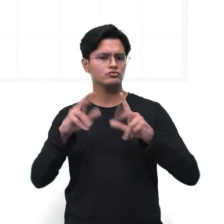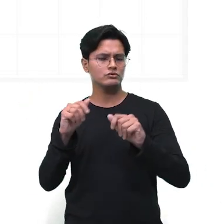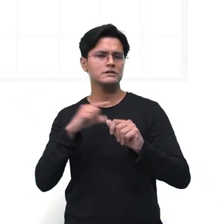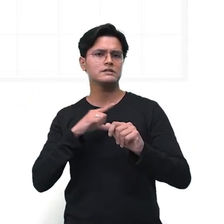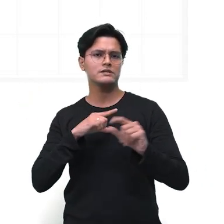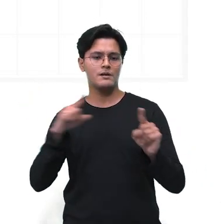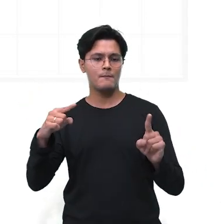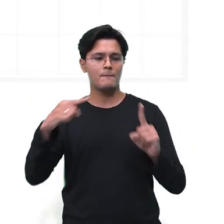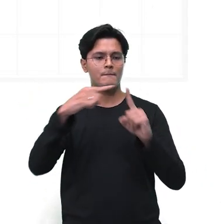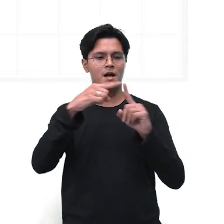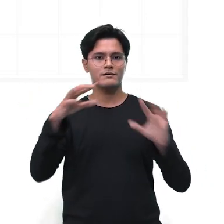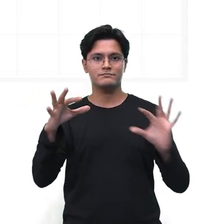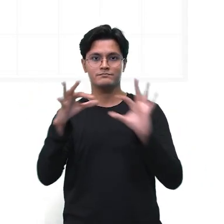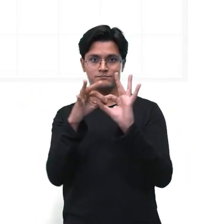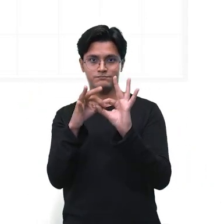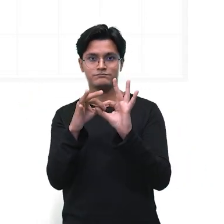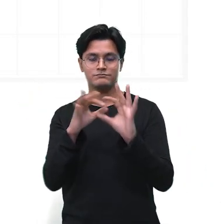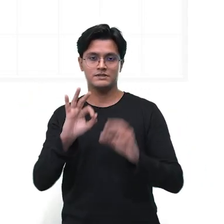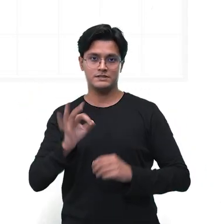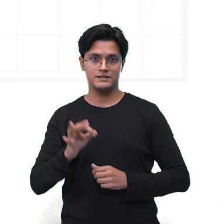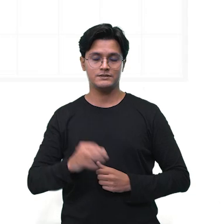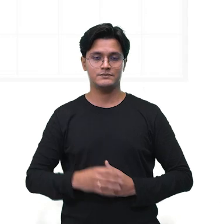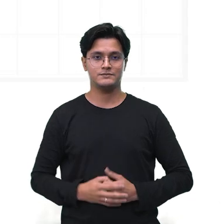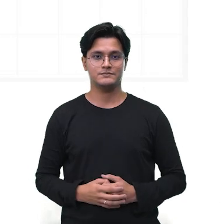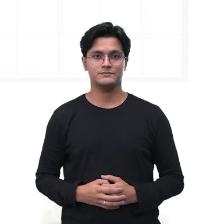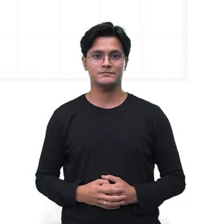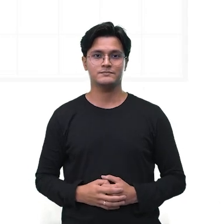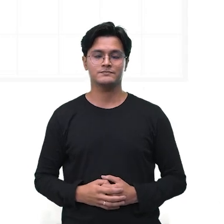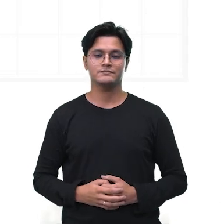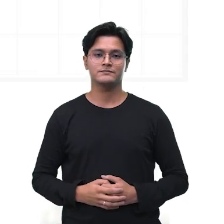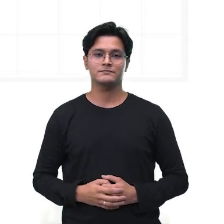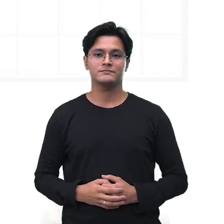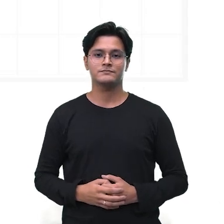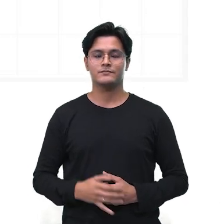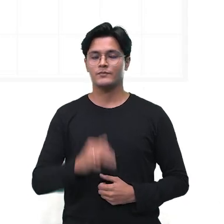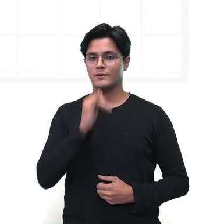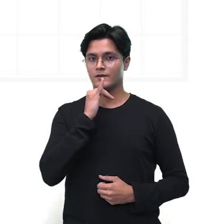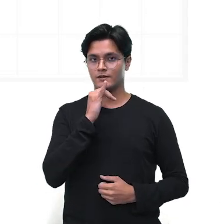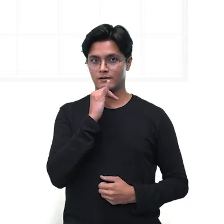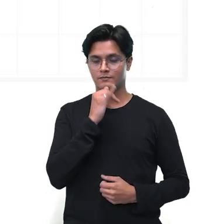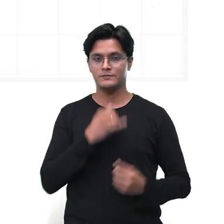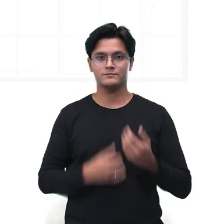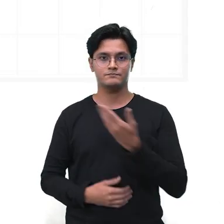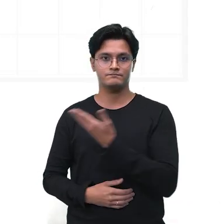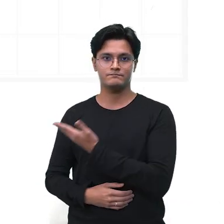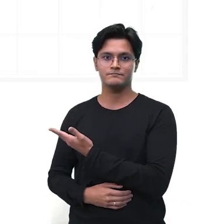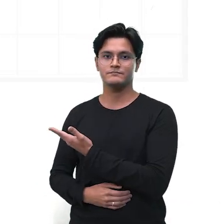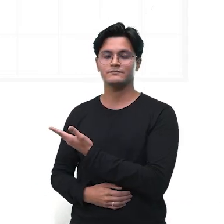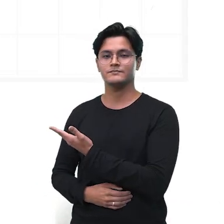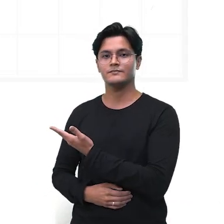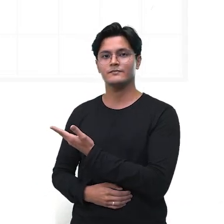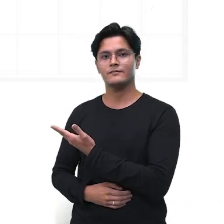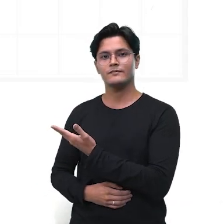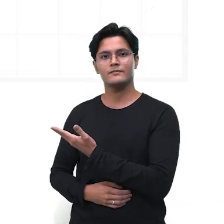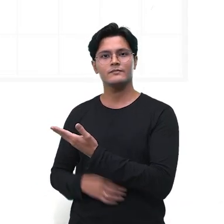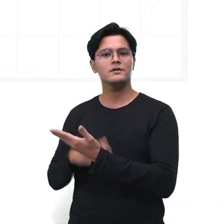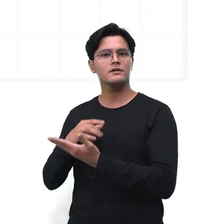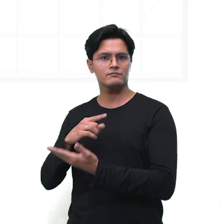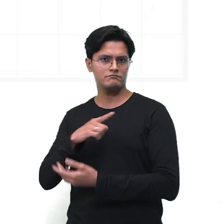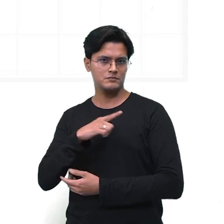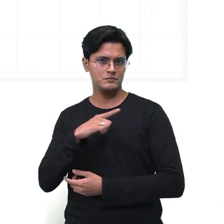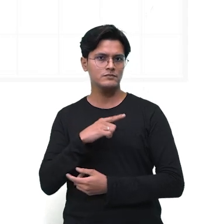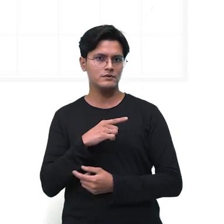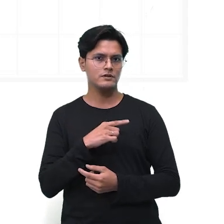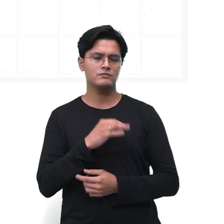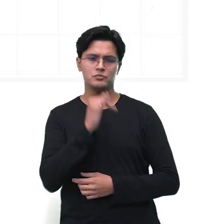comunicam, elas se tocam, tá? Vejam, aqui eu tenho um segmento de